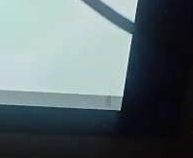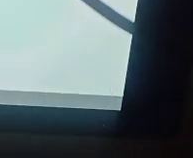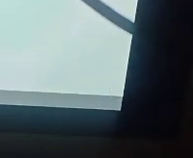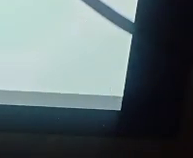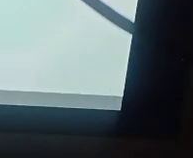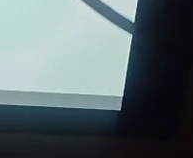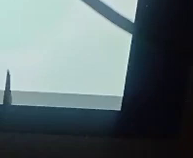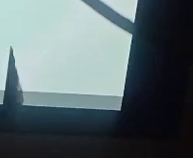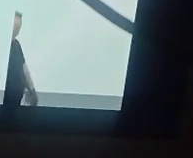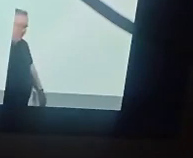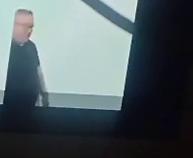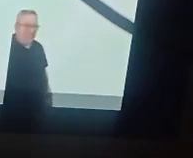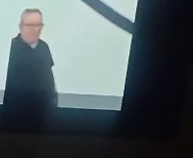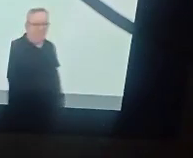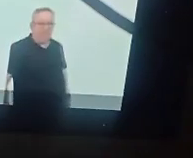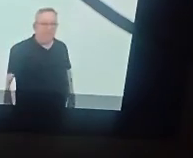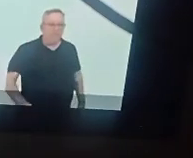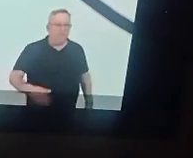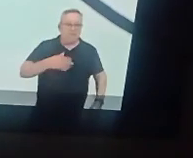Pode passar.